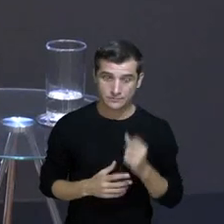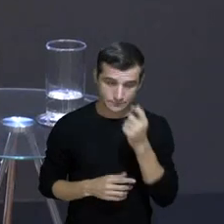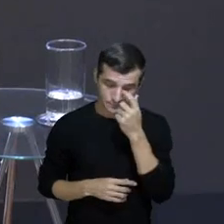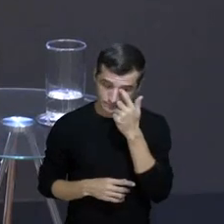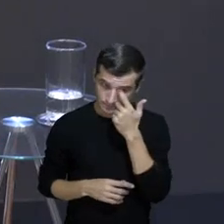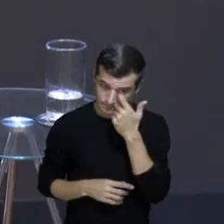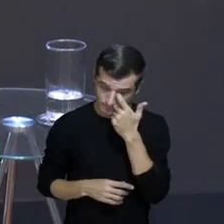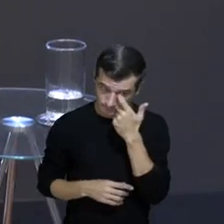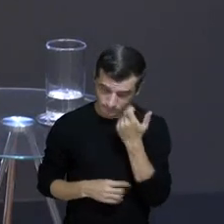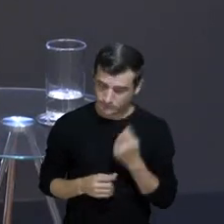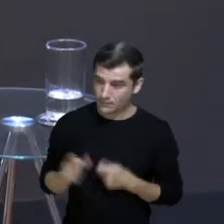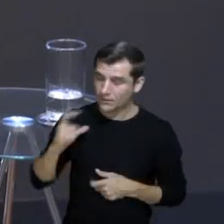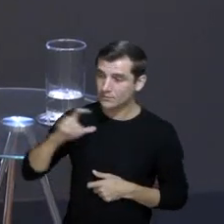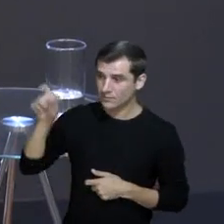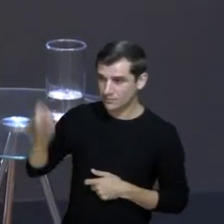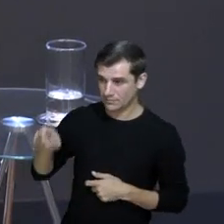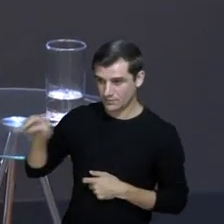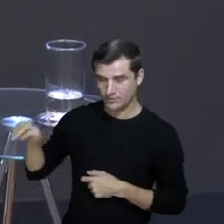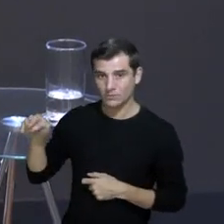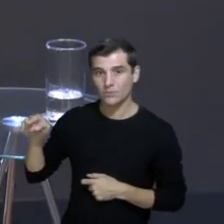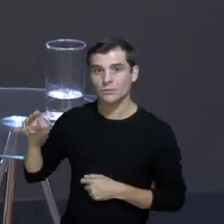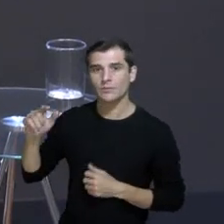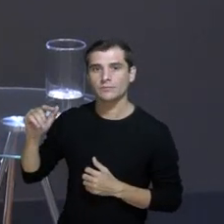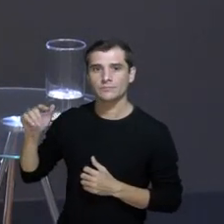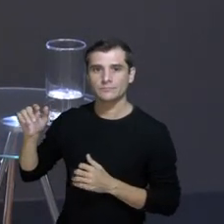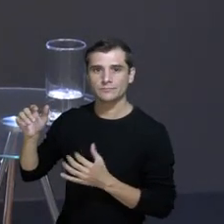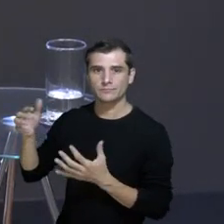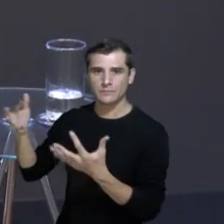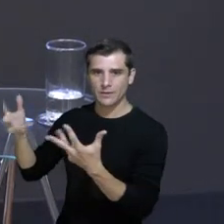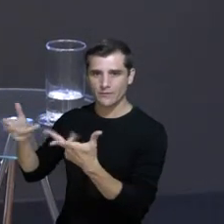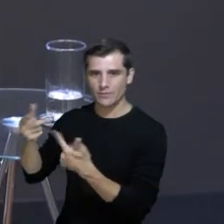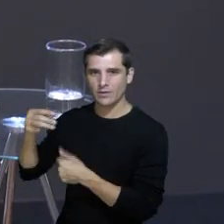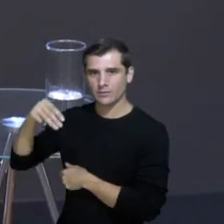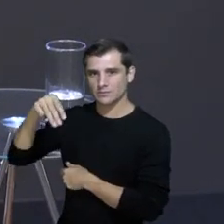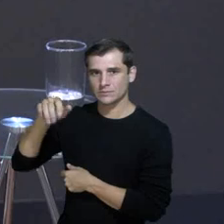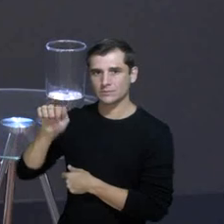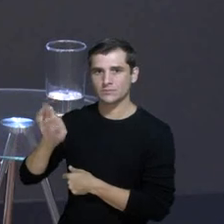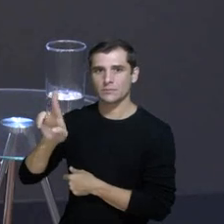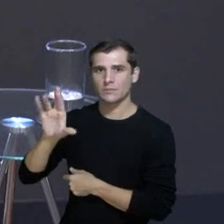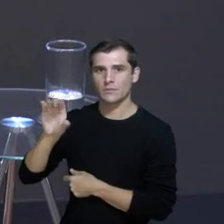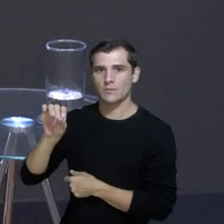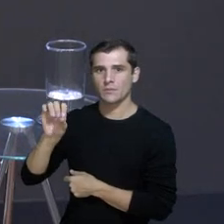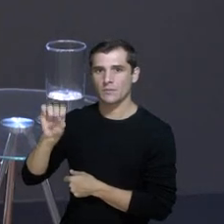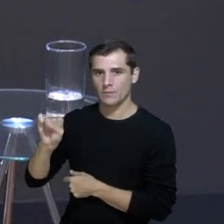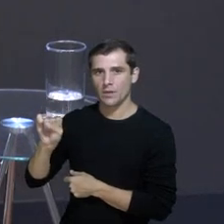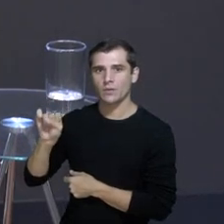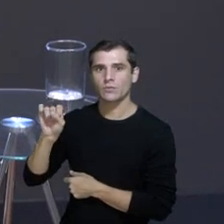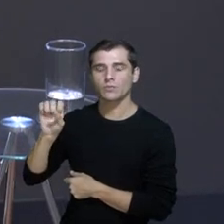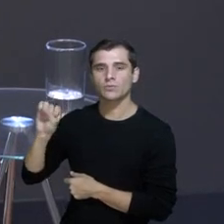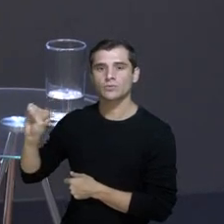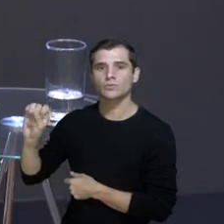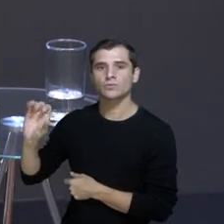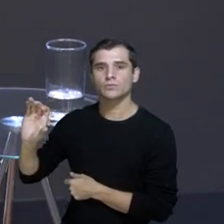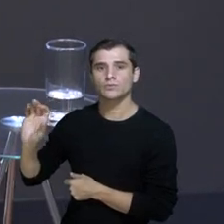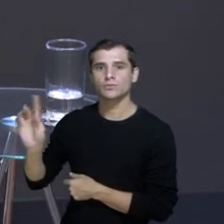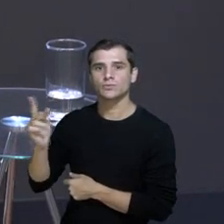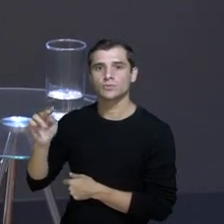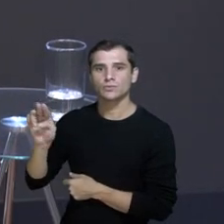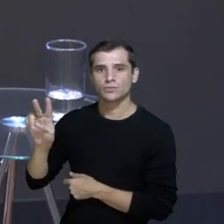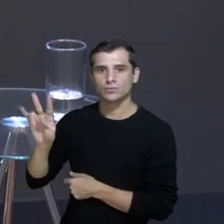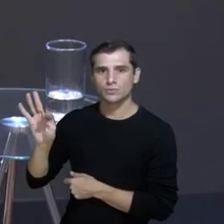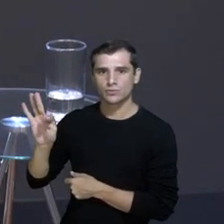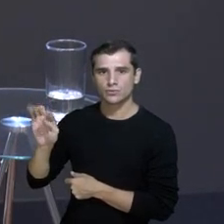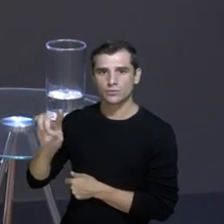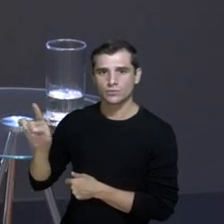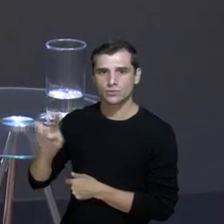Professor treinador preparador físico e mental Marcos Schutz do do Instagram @ simplesmente